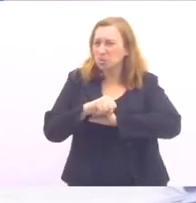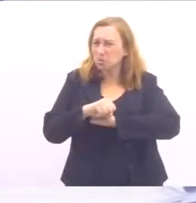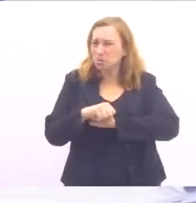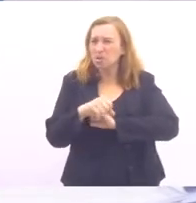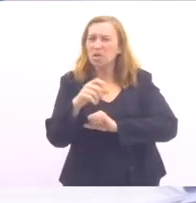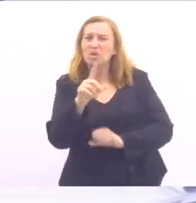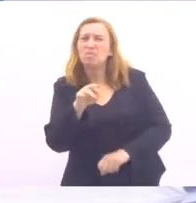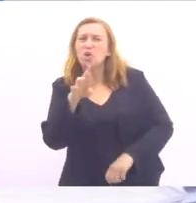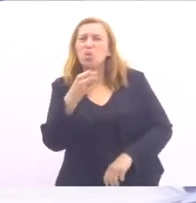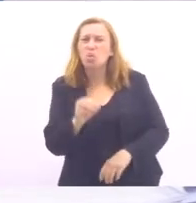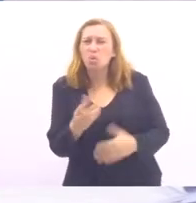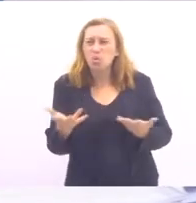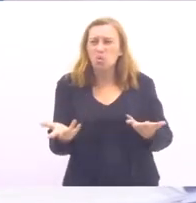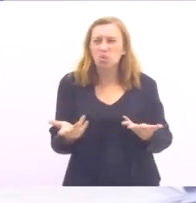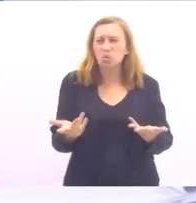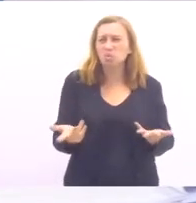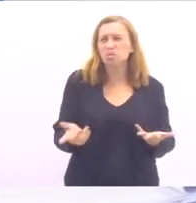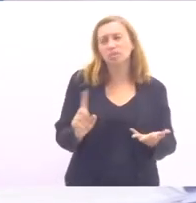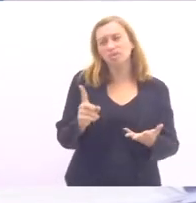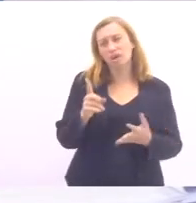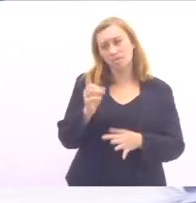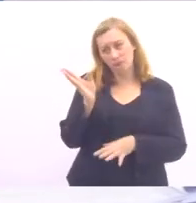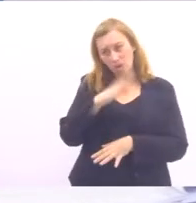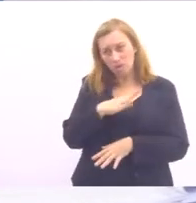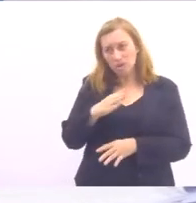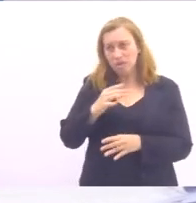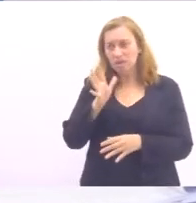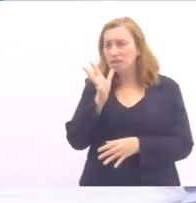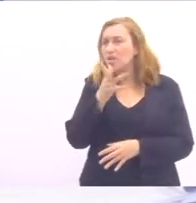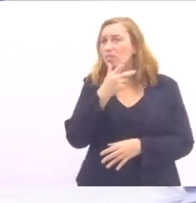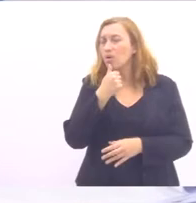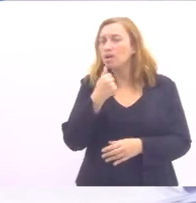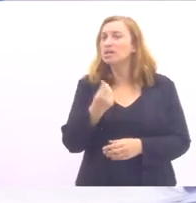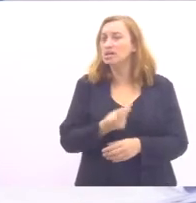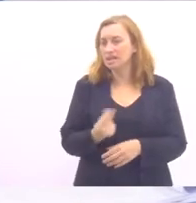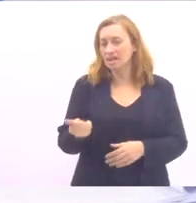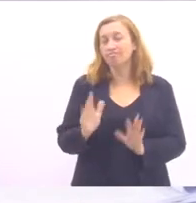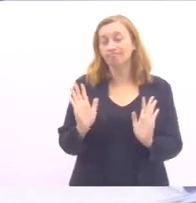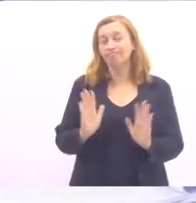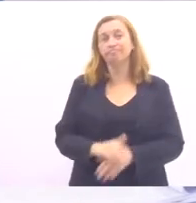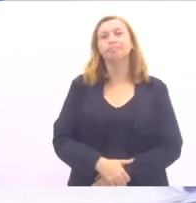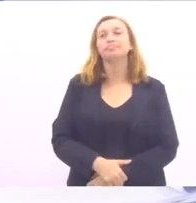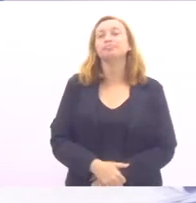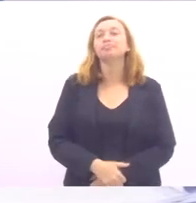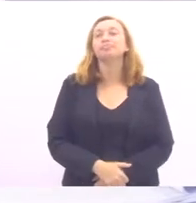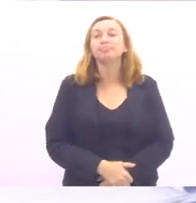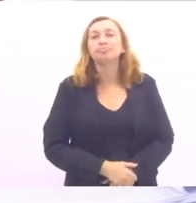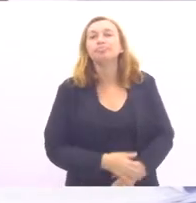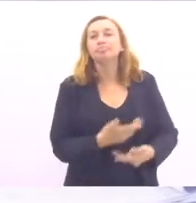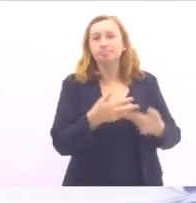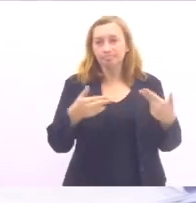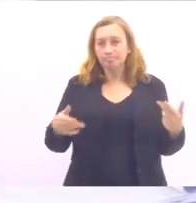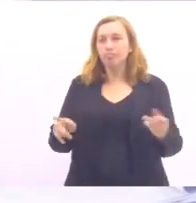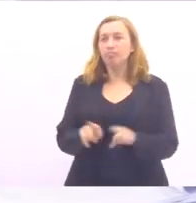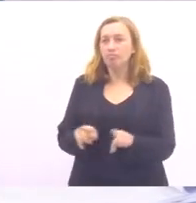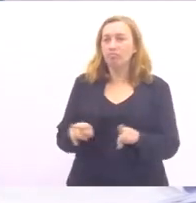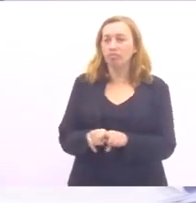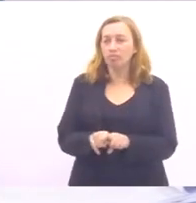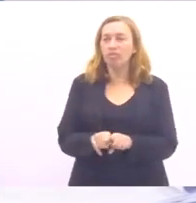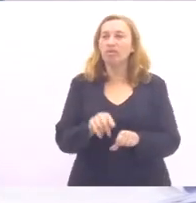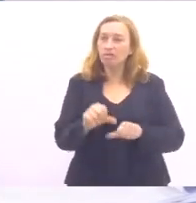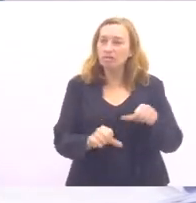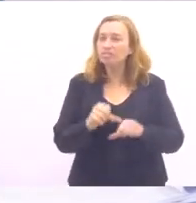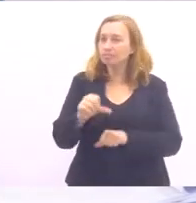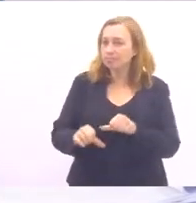gente assassinada. Não há mal que dure para sempre. Essa que é a verdade. Não há mal que dure para sempre. Então essas coisas também vão